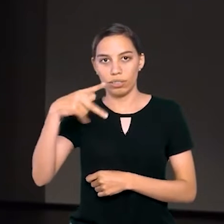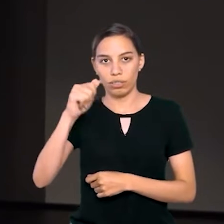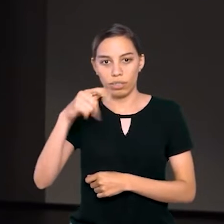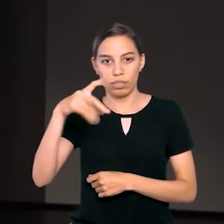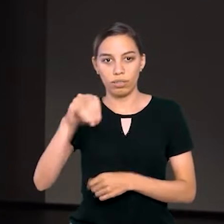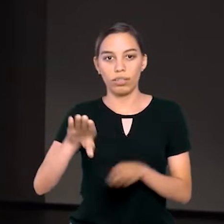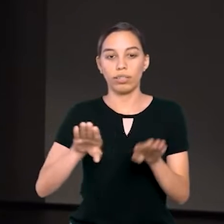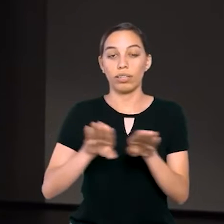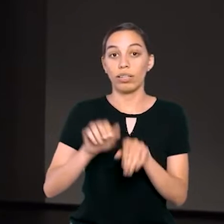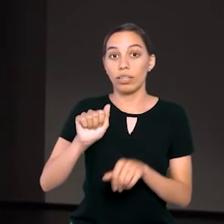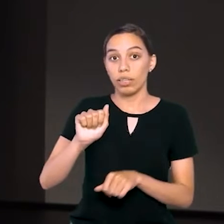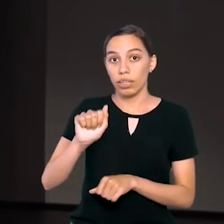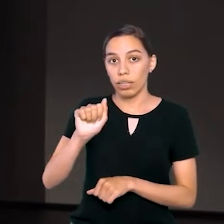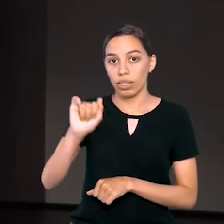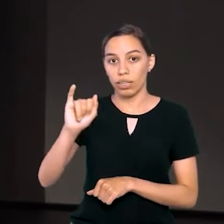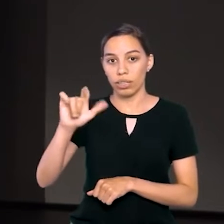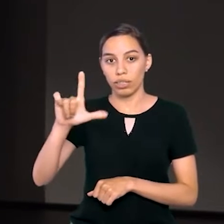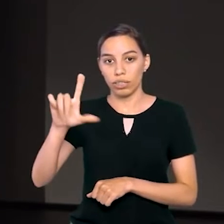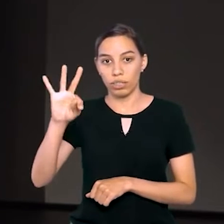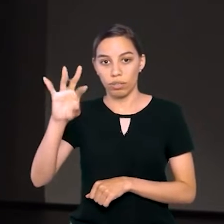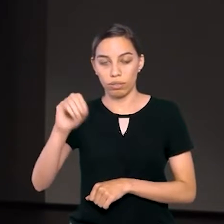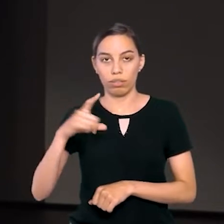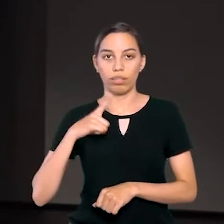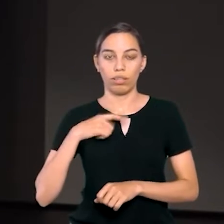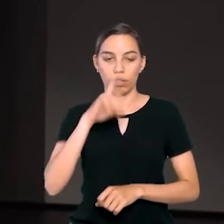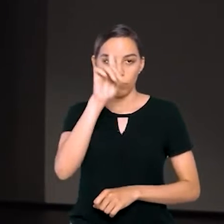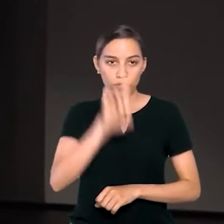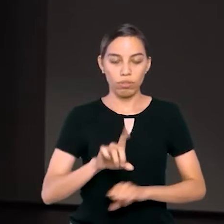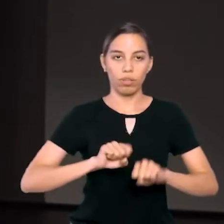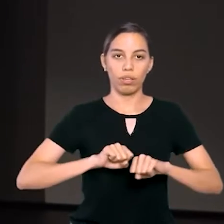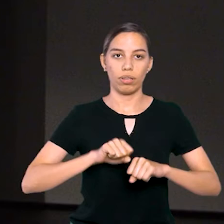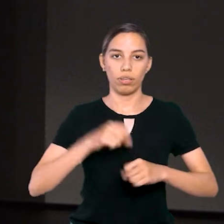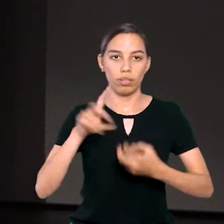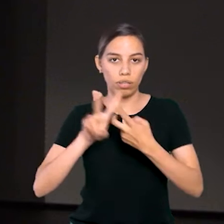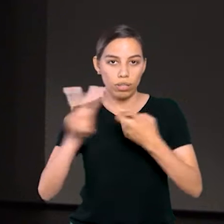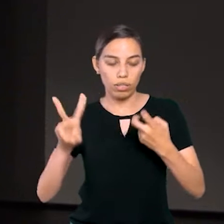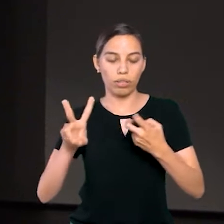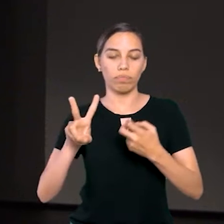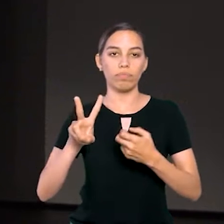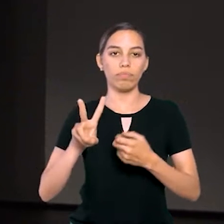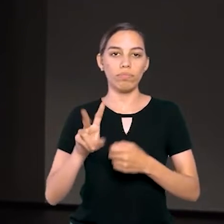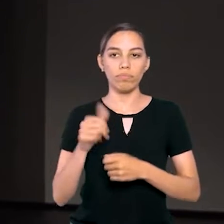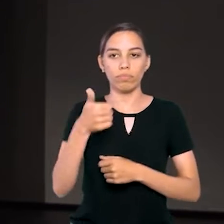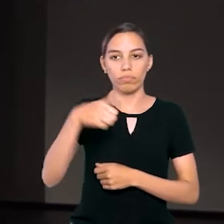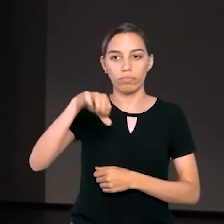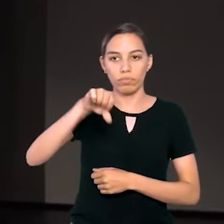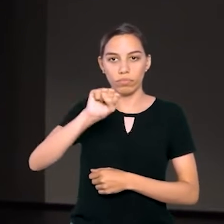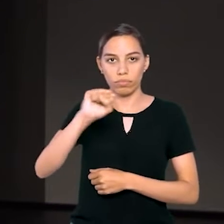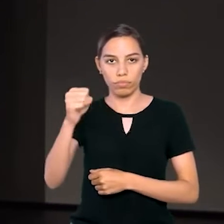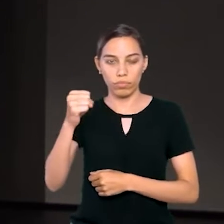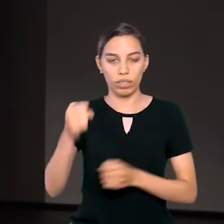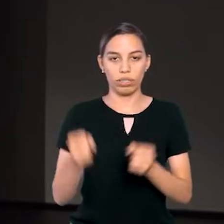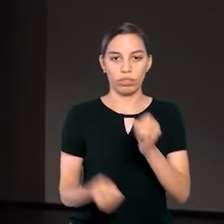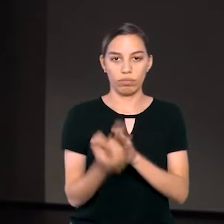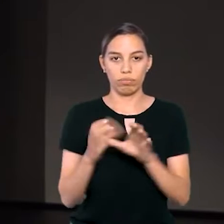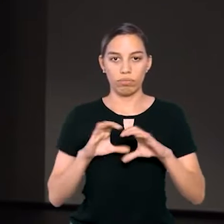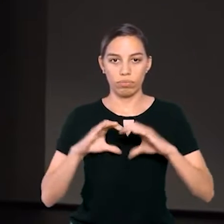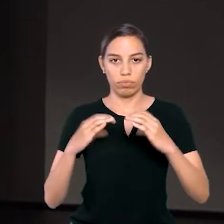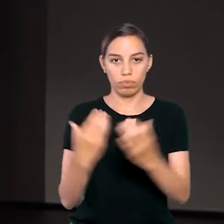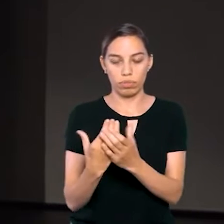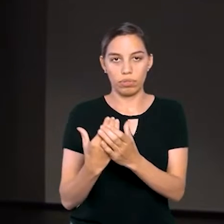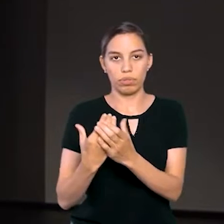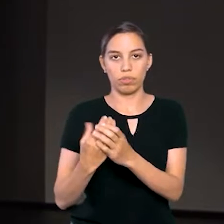movimento socioambiental e de defesa dos direitos indígenas. Em 1988, fundou a União das